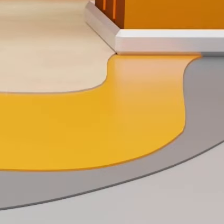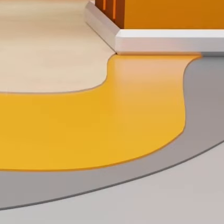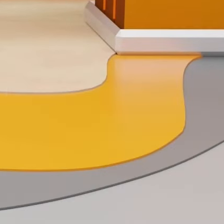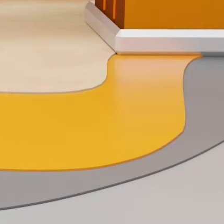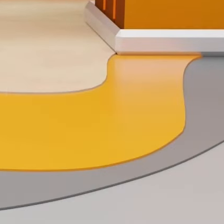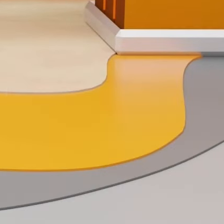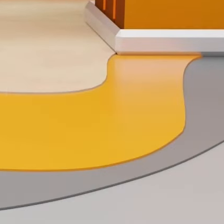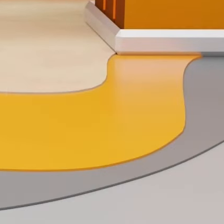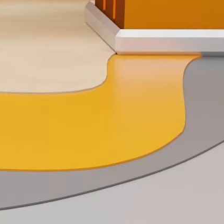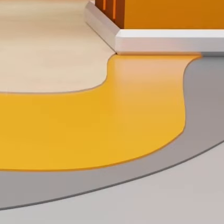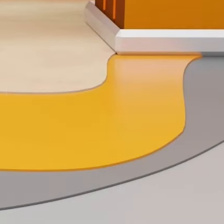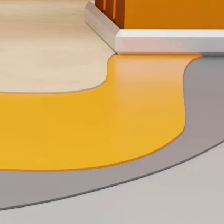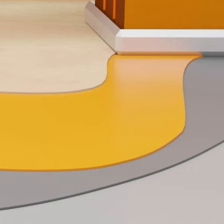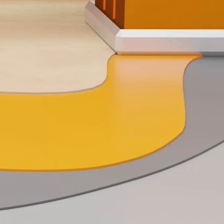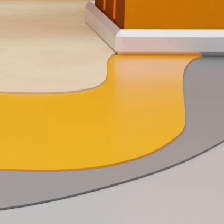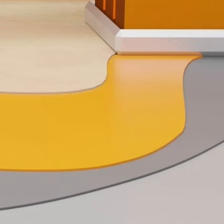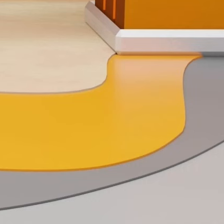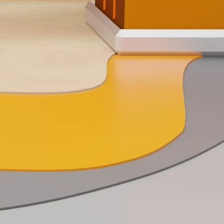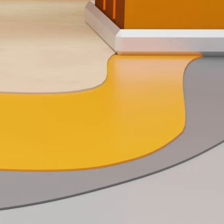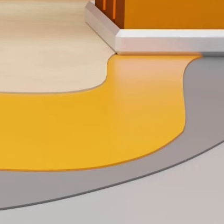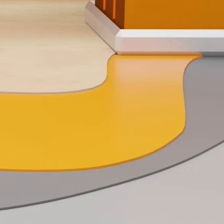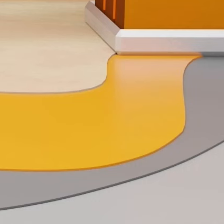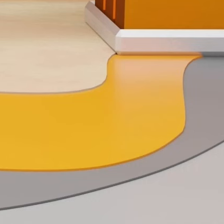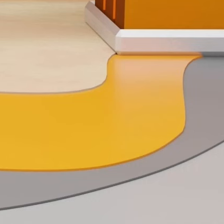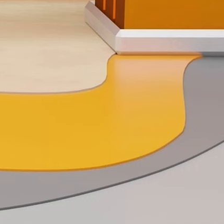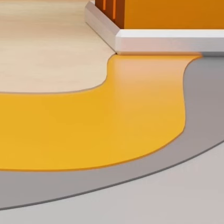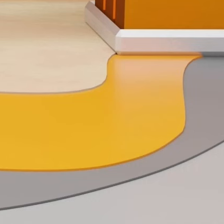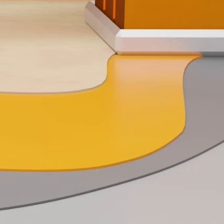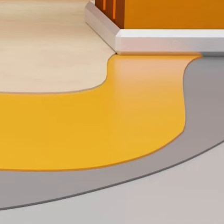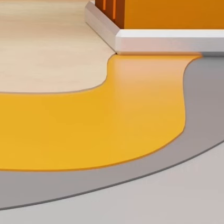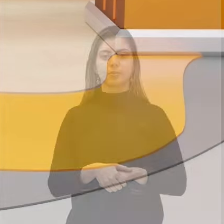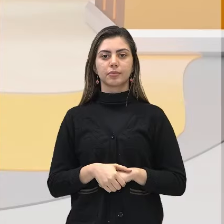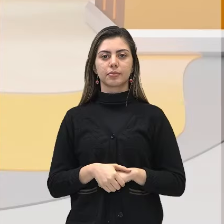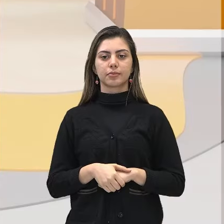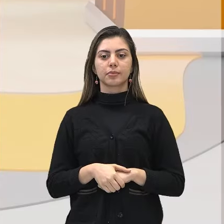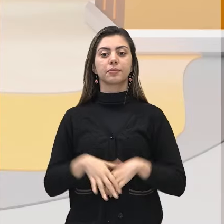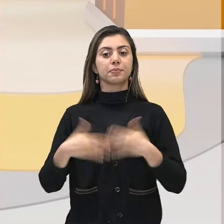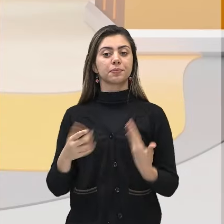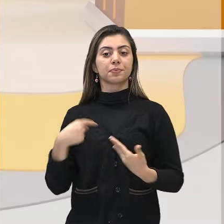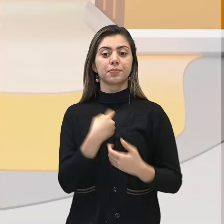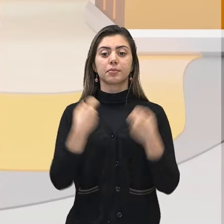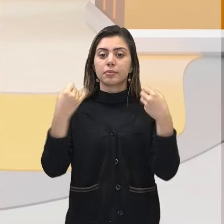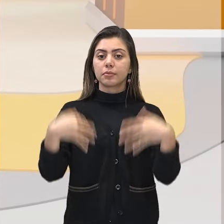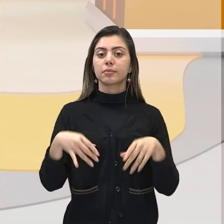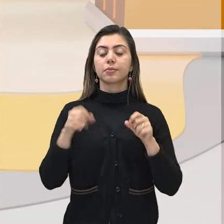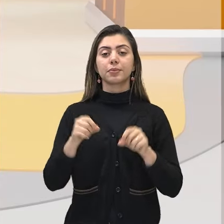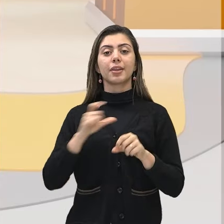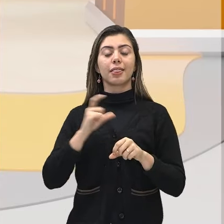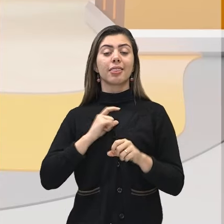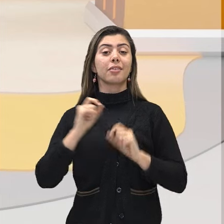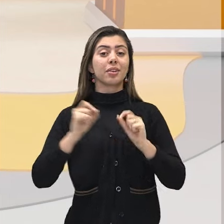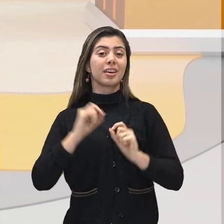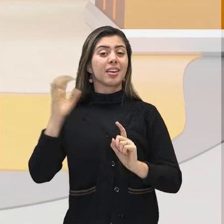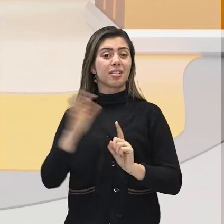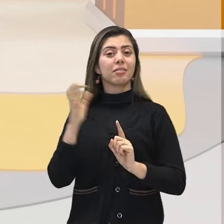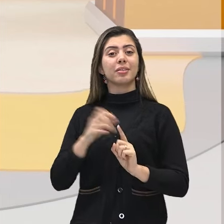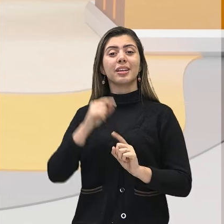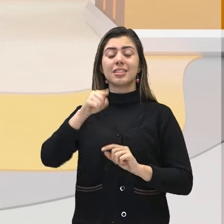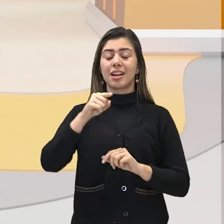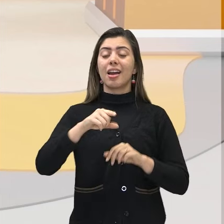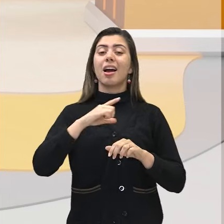porque a gente está falando que essa movimentação toda teve influências de quê? Do iluminismo. Os princípios